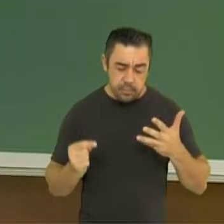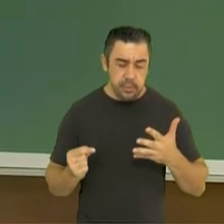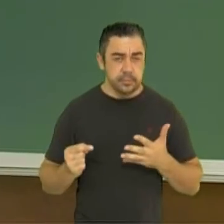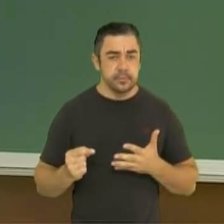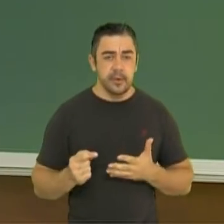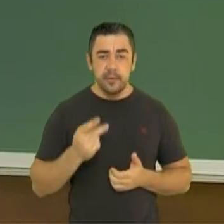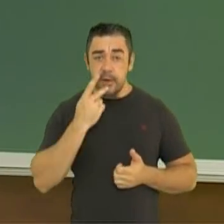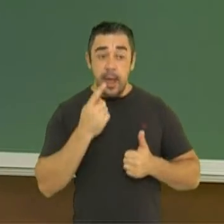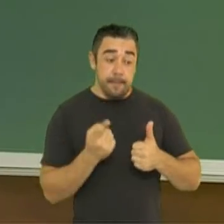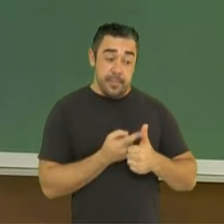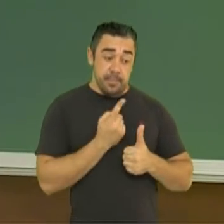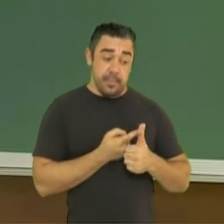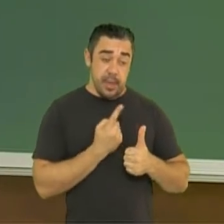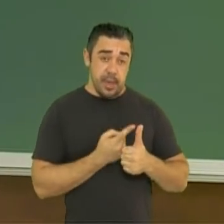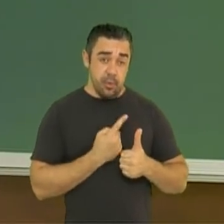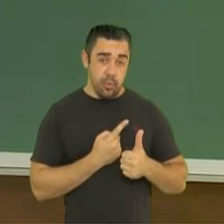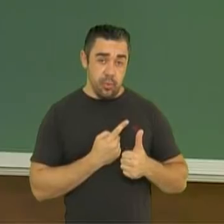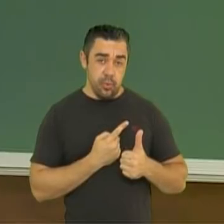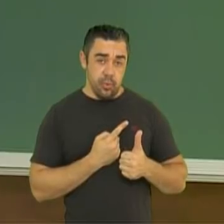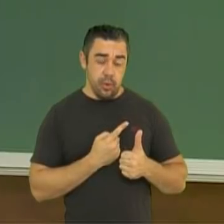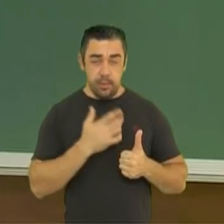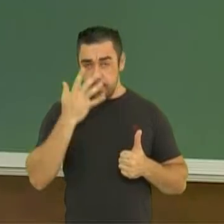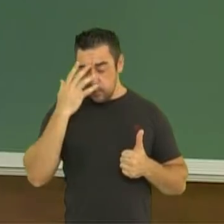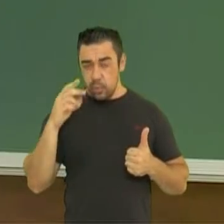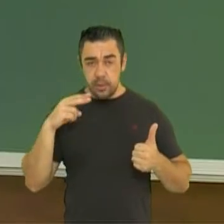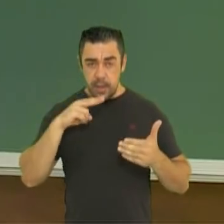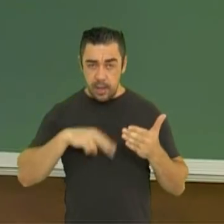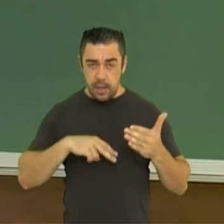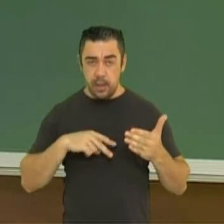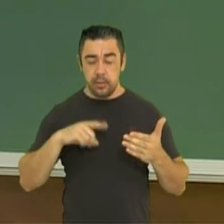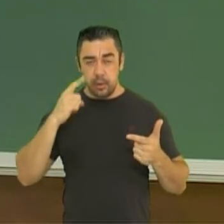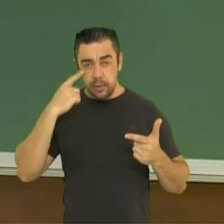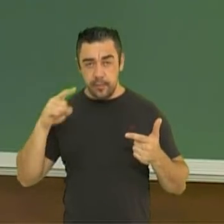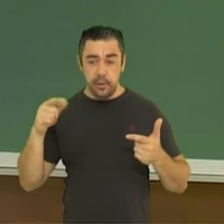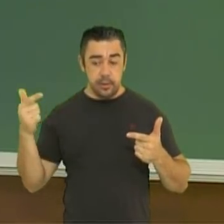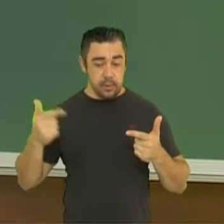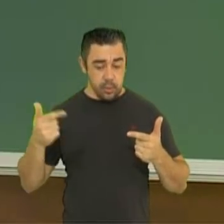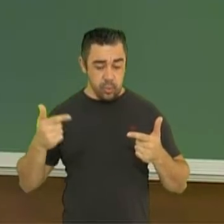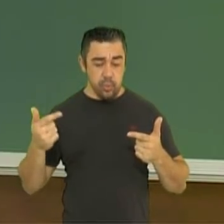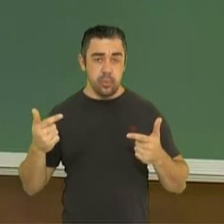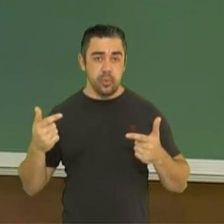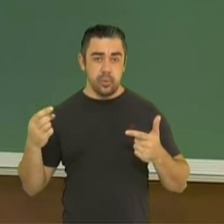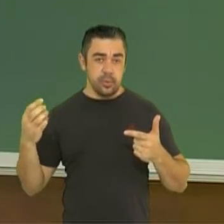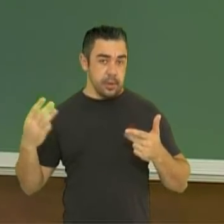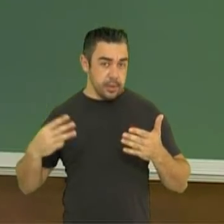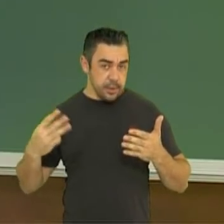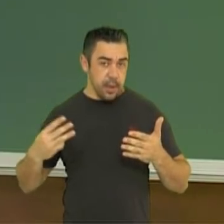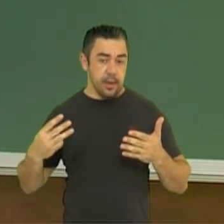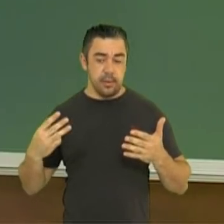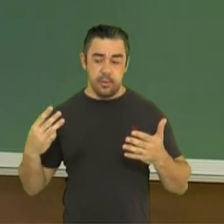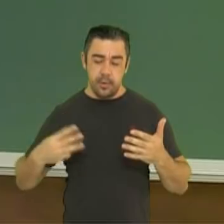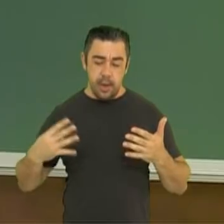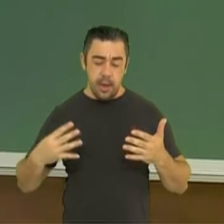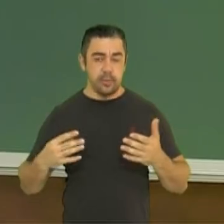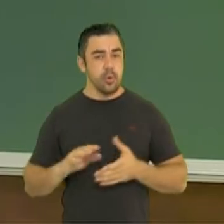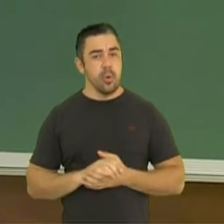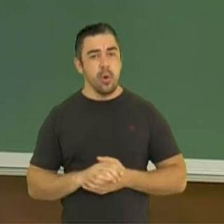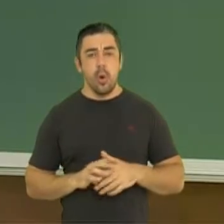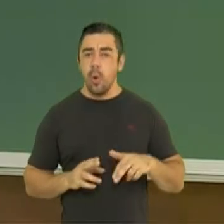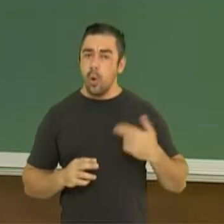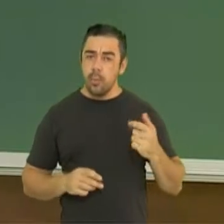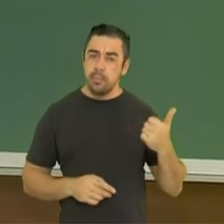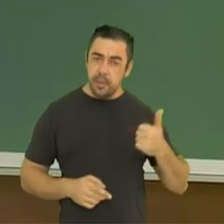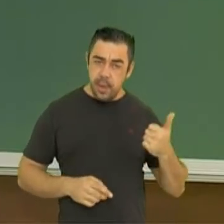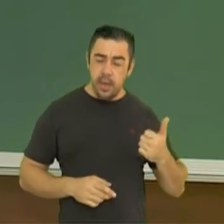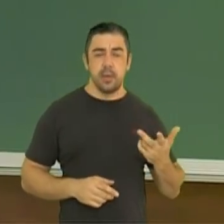diz primeiramente, o leitor, né, o seu interlocutor, ele espera que haverá um segundamente, né, ou em primeiro lugar,